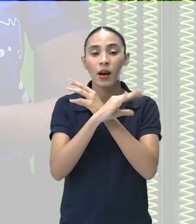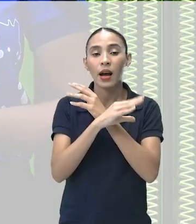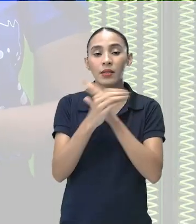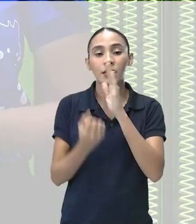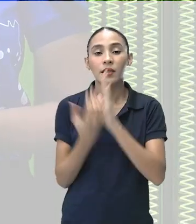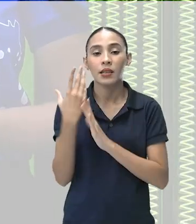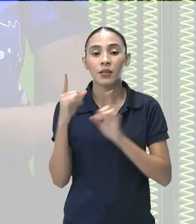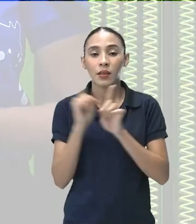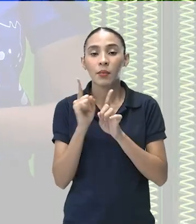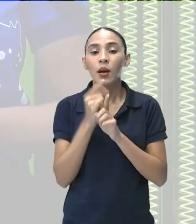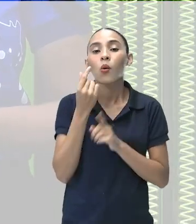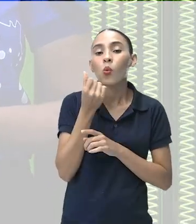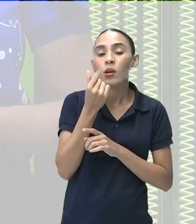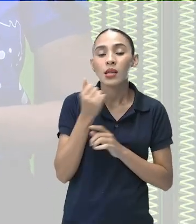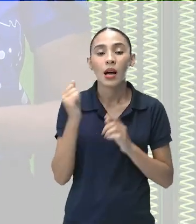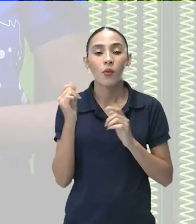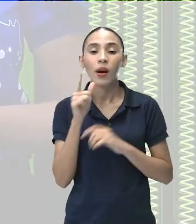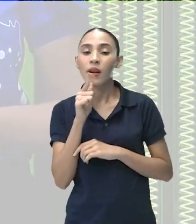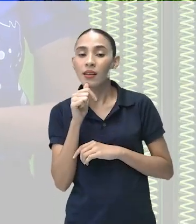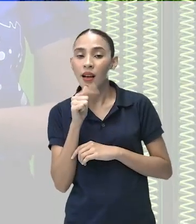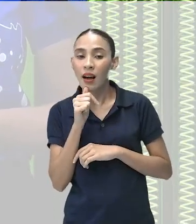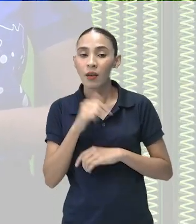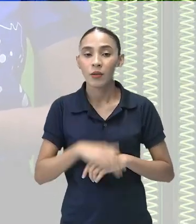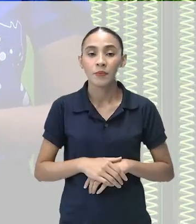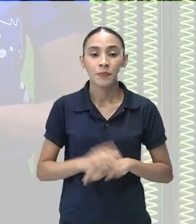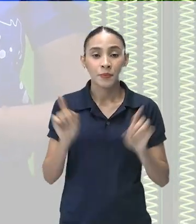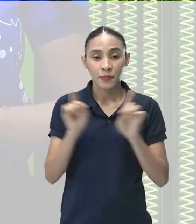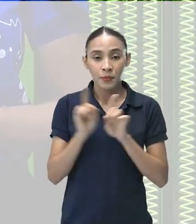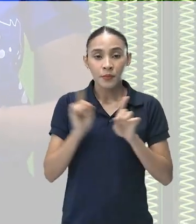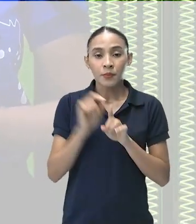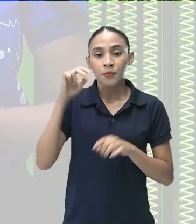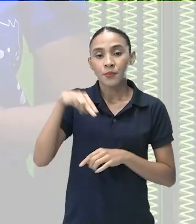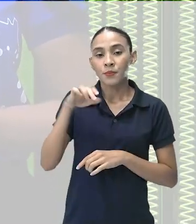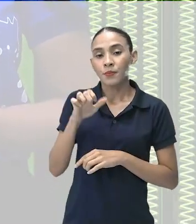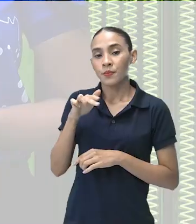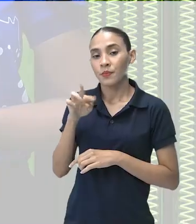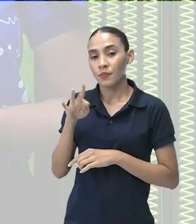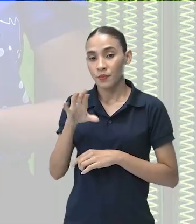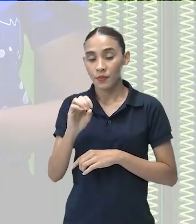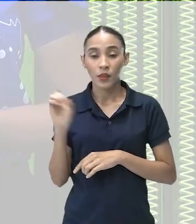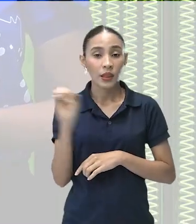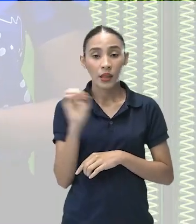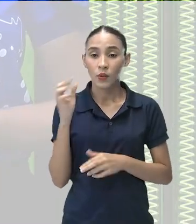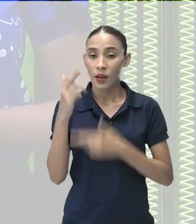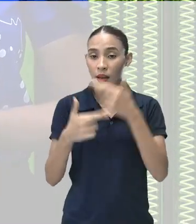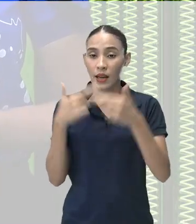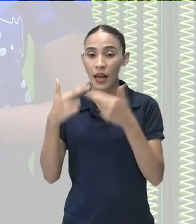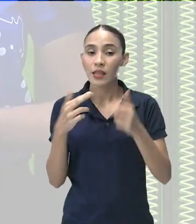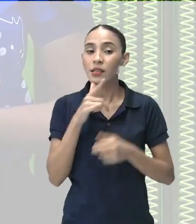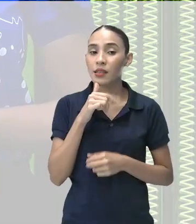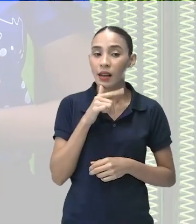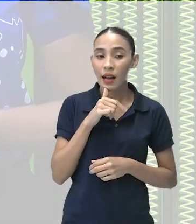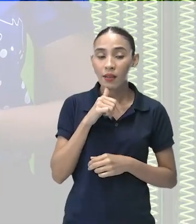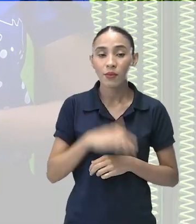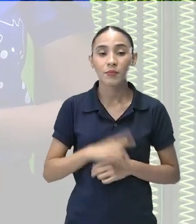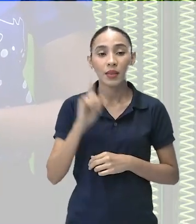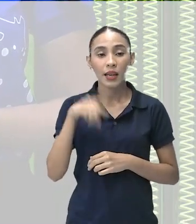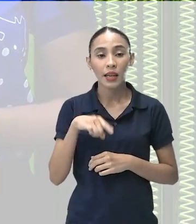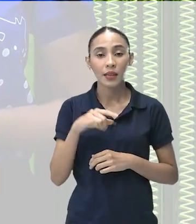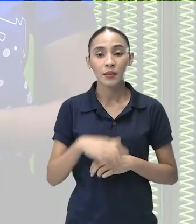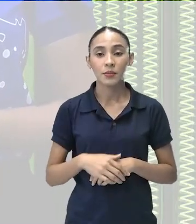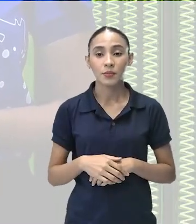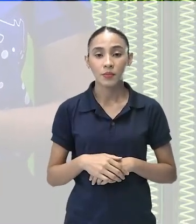reagem com ácidos, formando o sal e água. E temos os óxidos neutros, que não reagem com